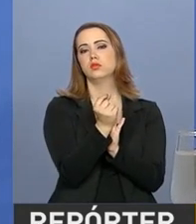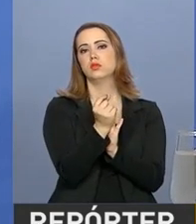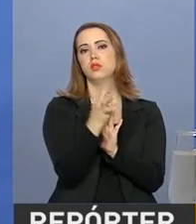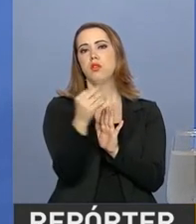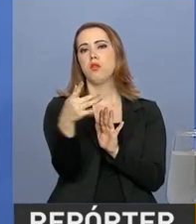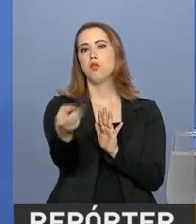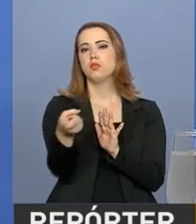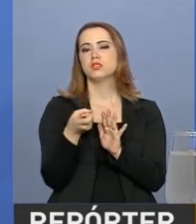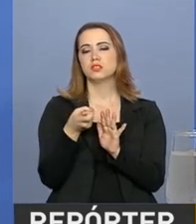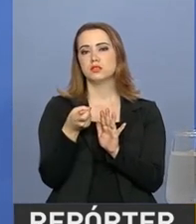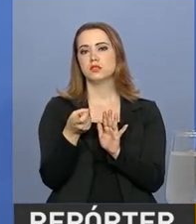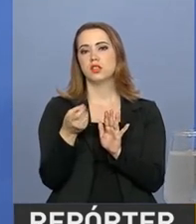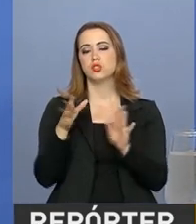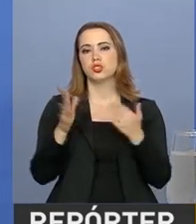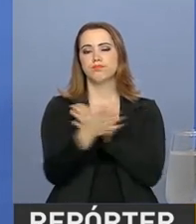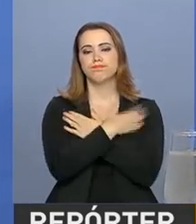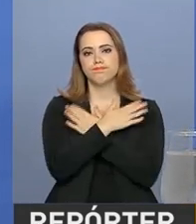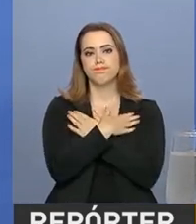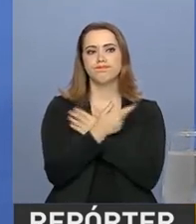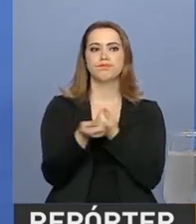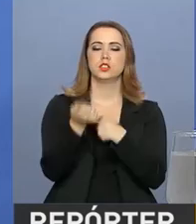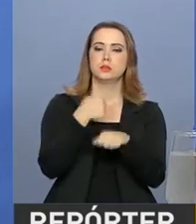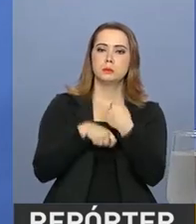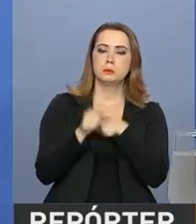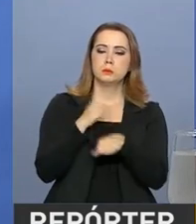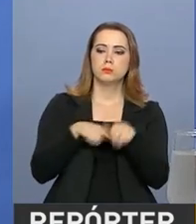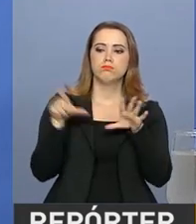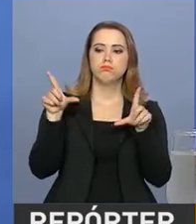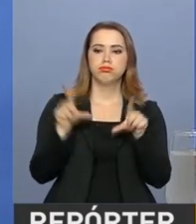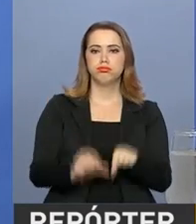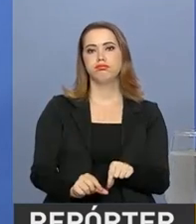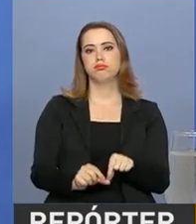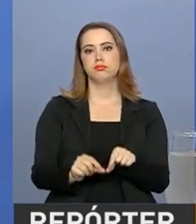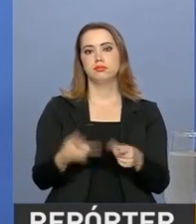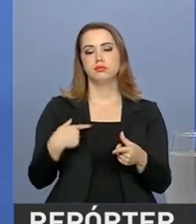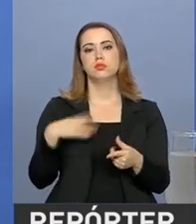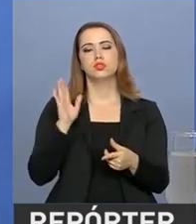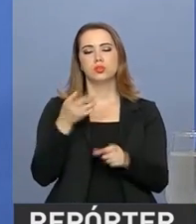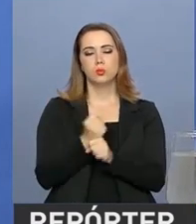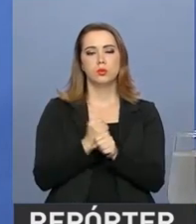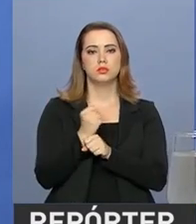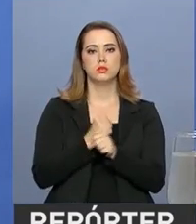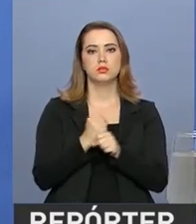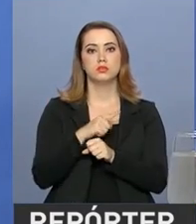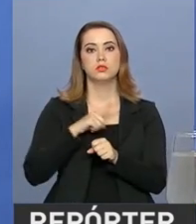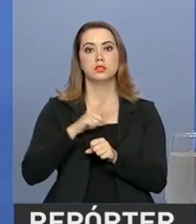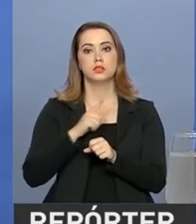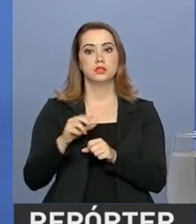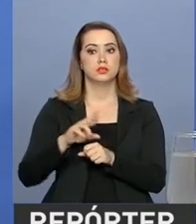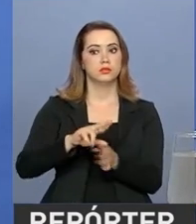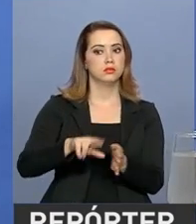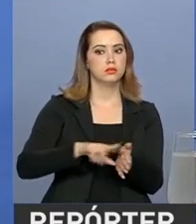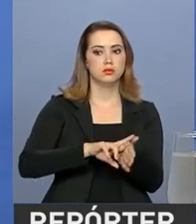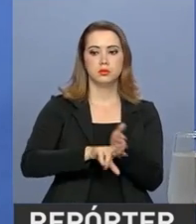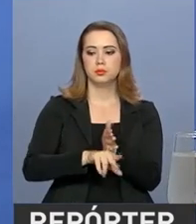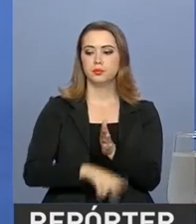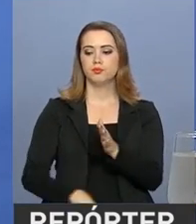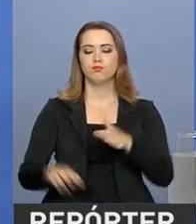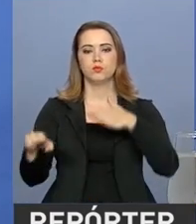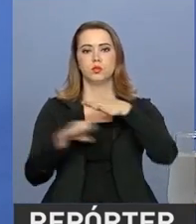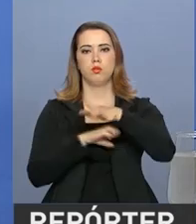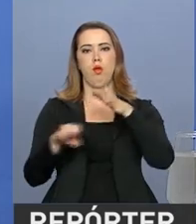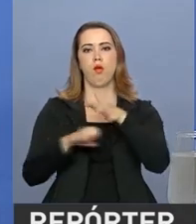de desemprego a economia com em retração há mais de um ano e um volume expressivo de empresas em recuperação